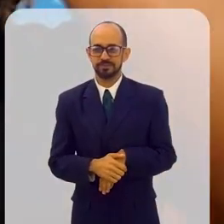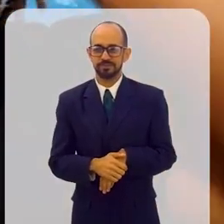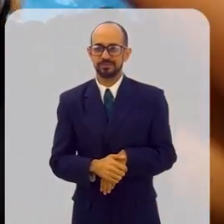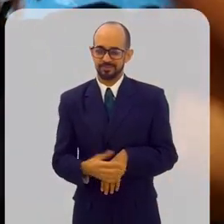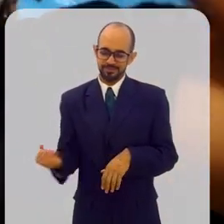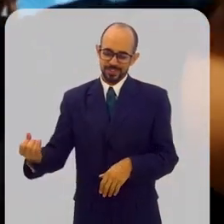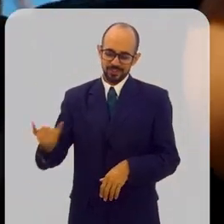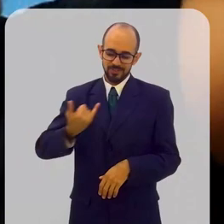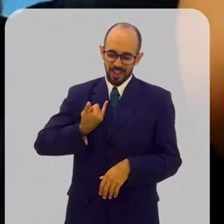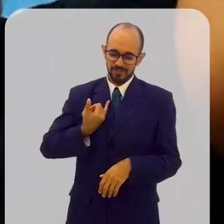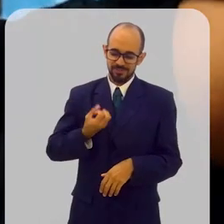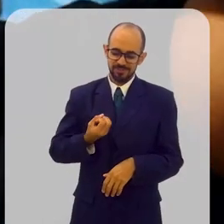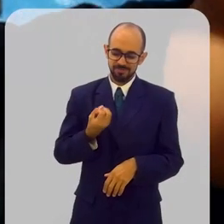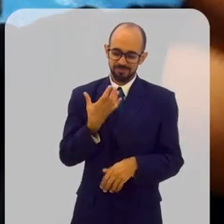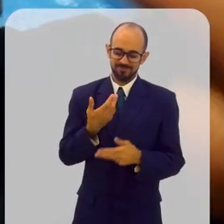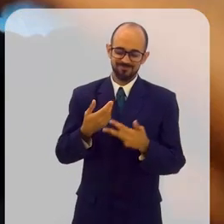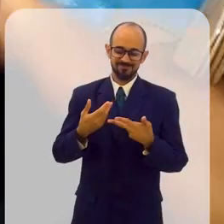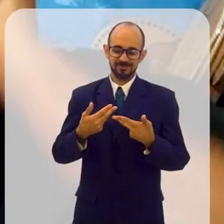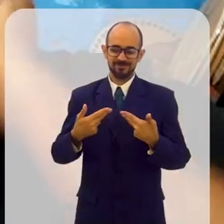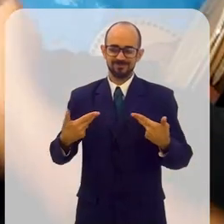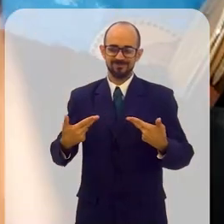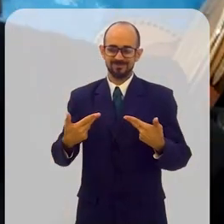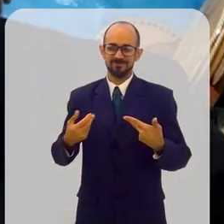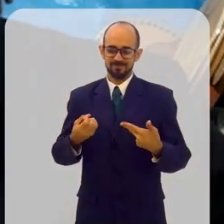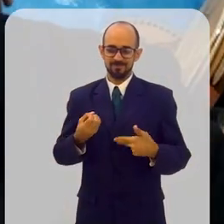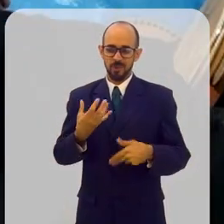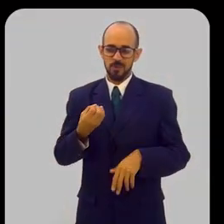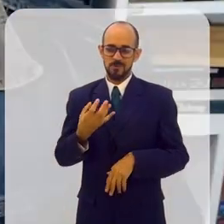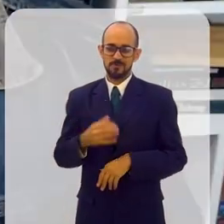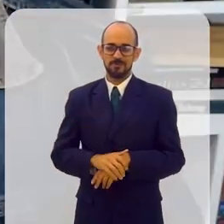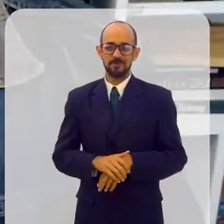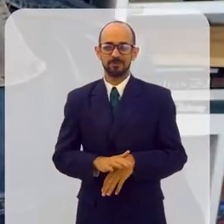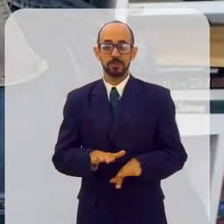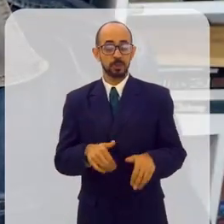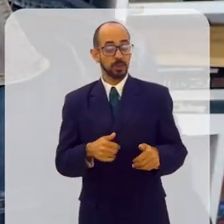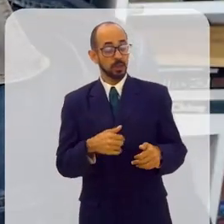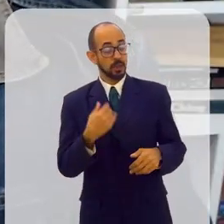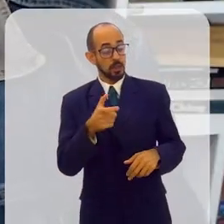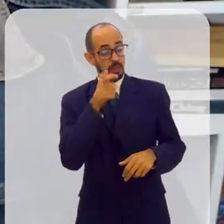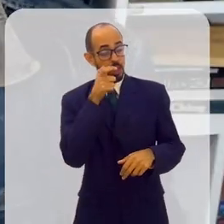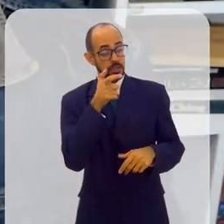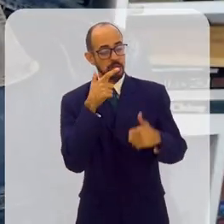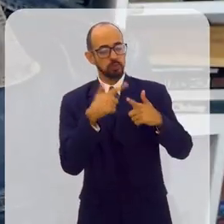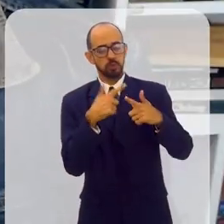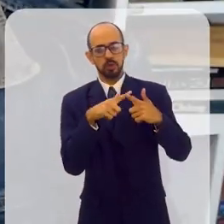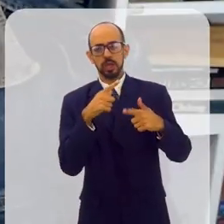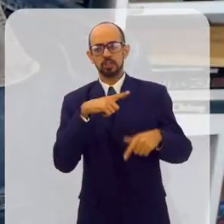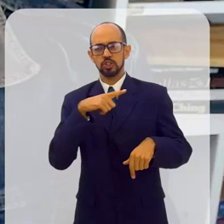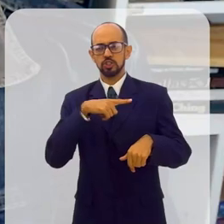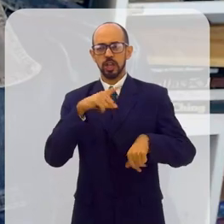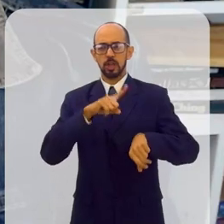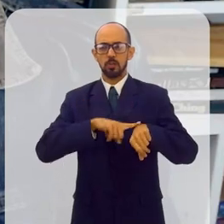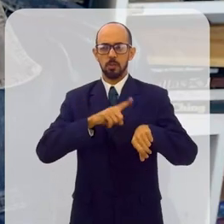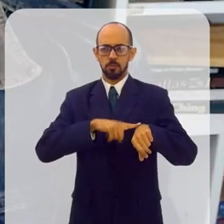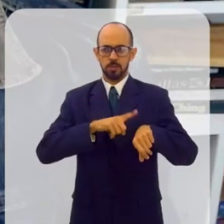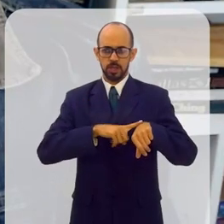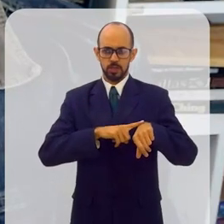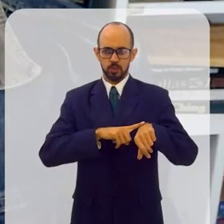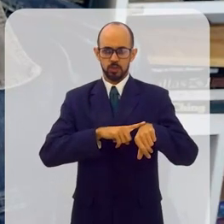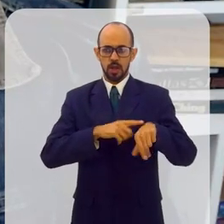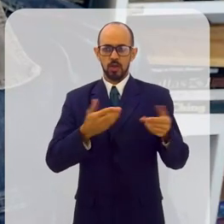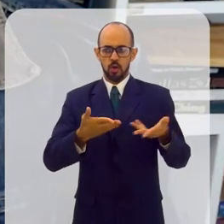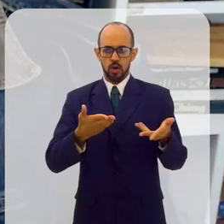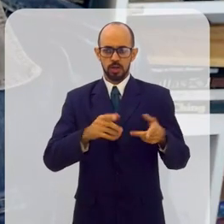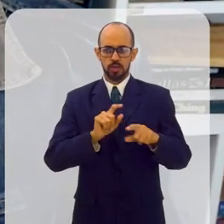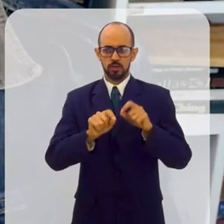Pô, que novidade maravilhosa. E é interessante que nós temos vivido um momento, eu